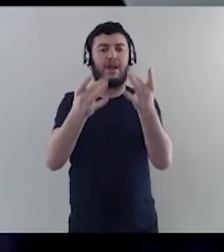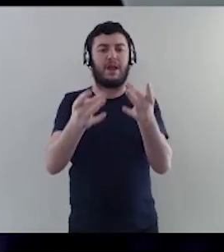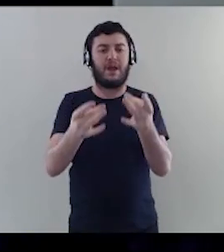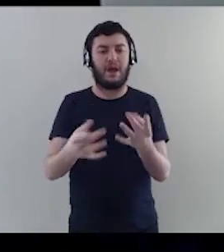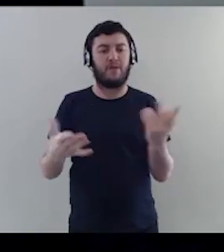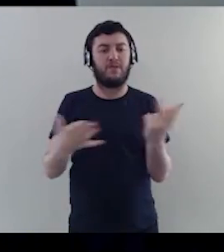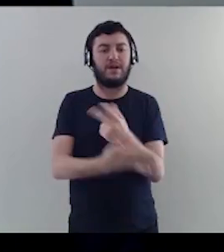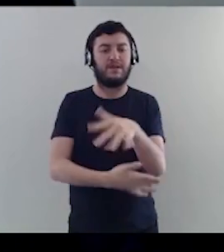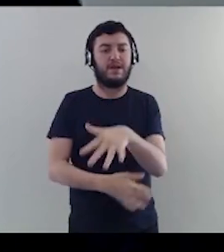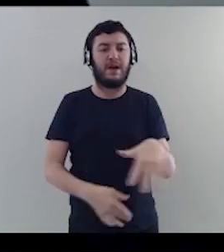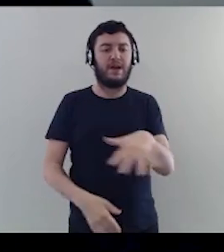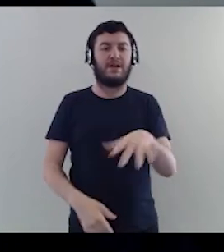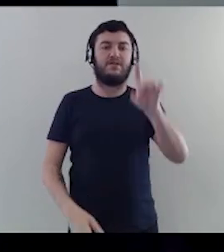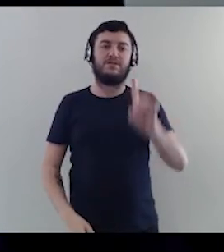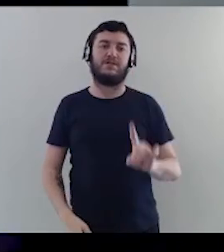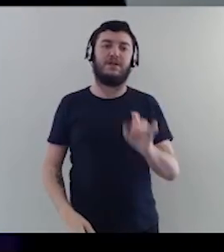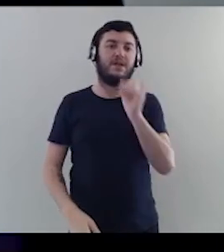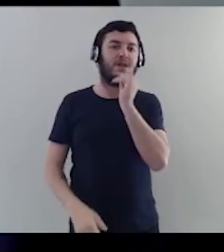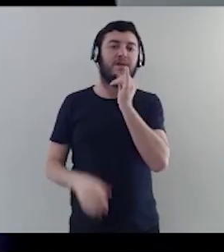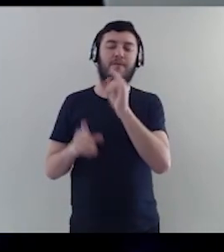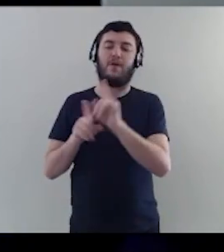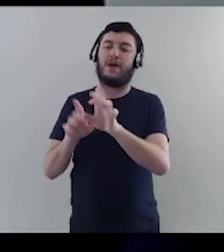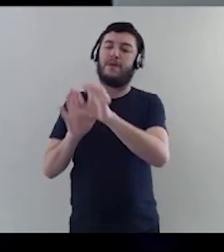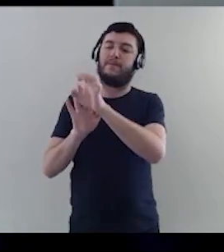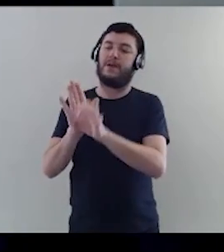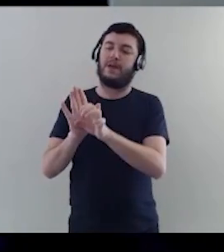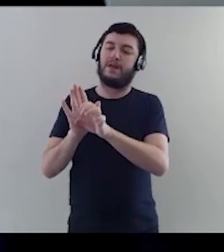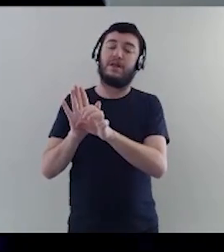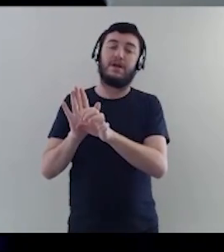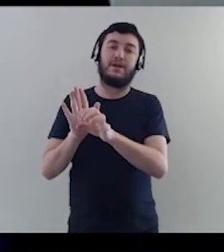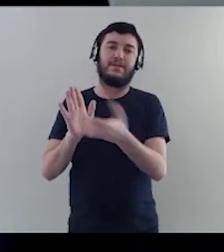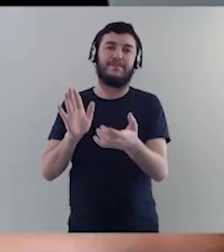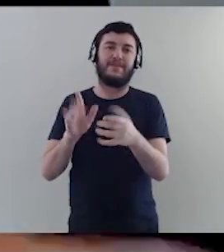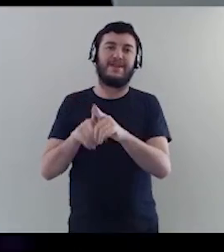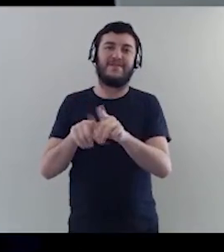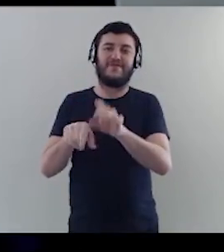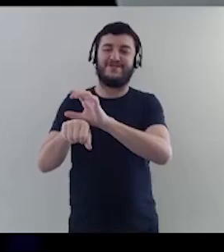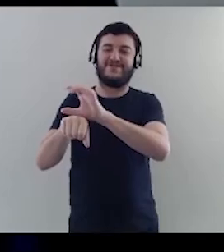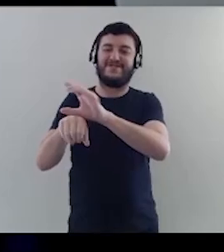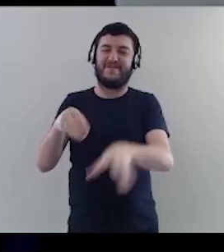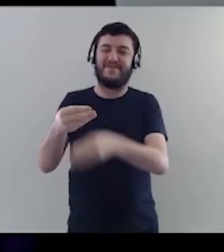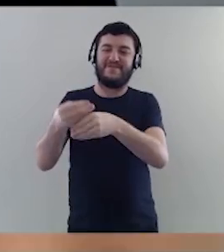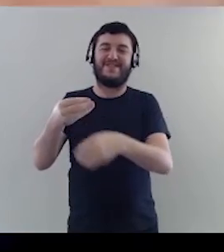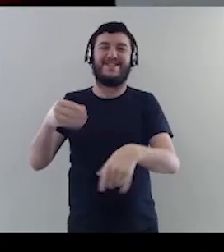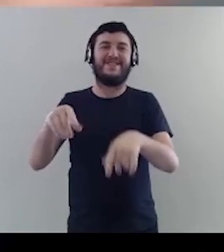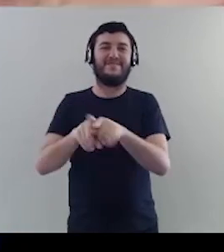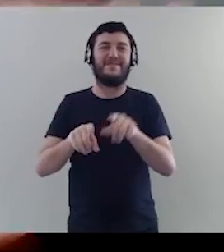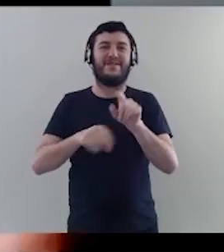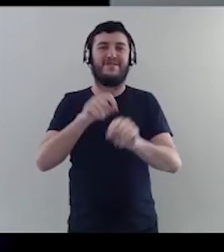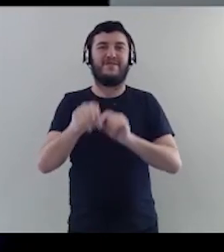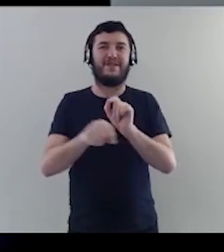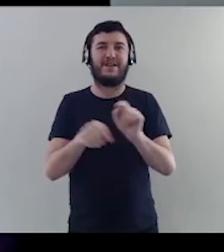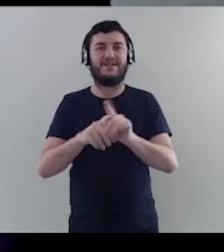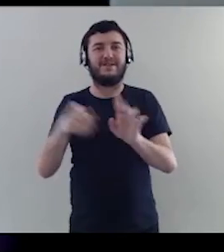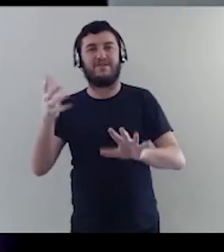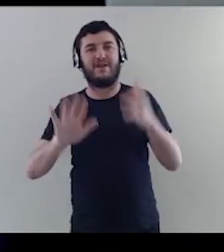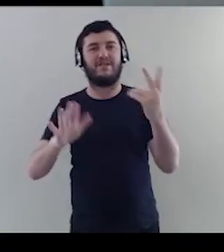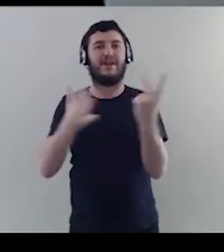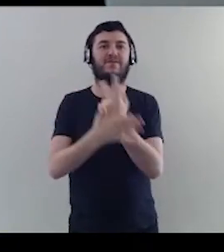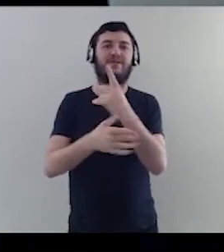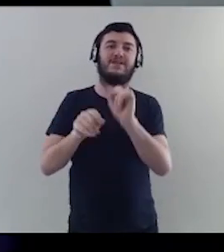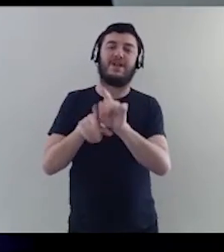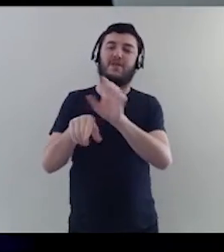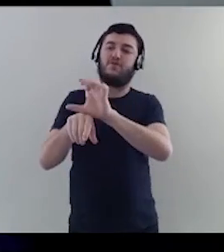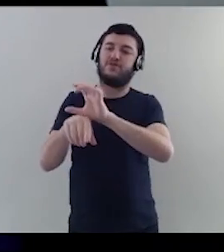constitucionais, mutações informais da Constituição, situações de constitucionalidade a deslizar no